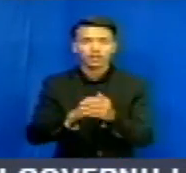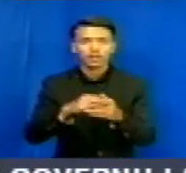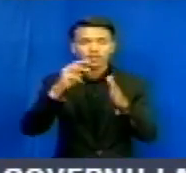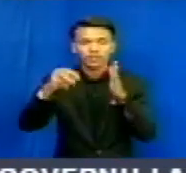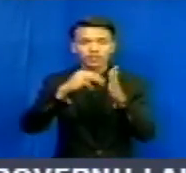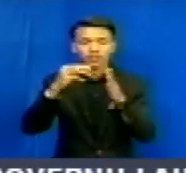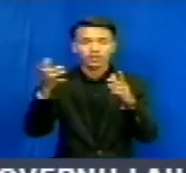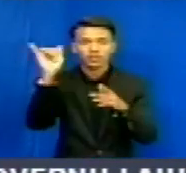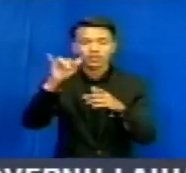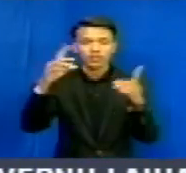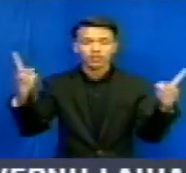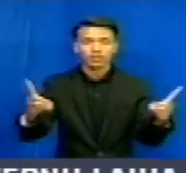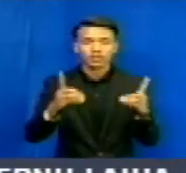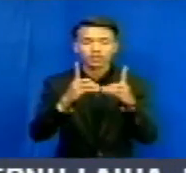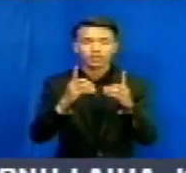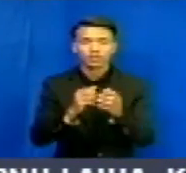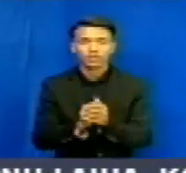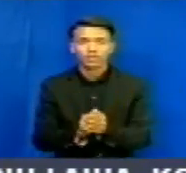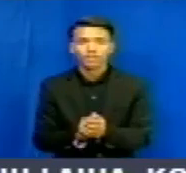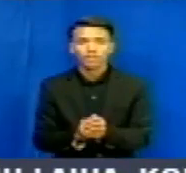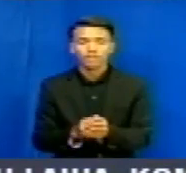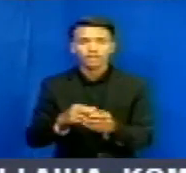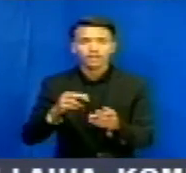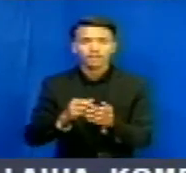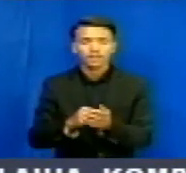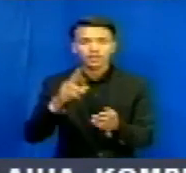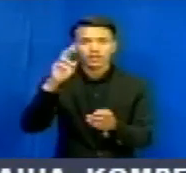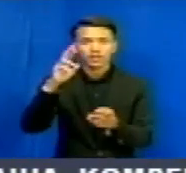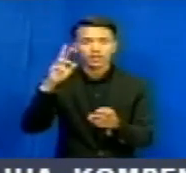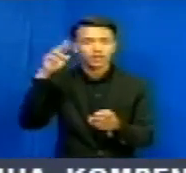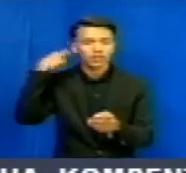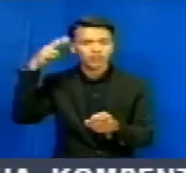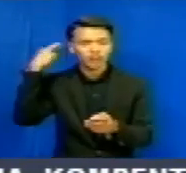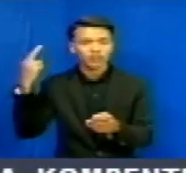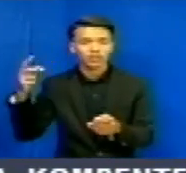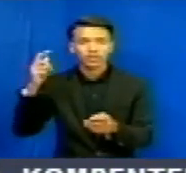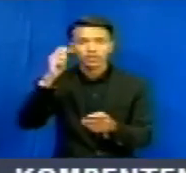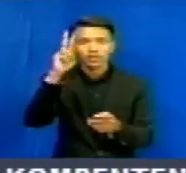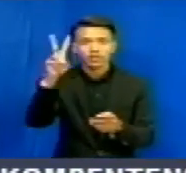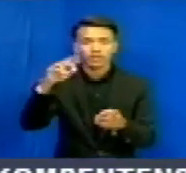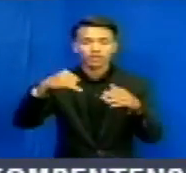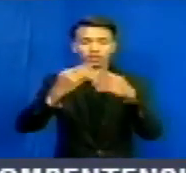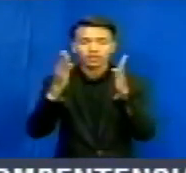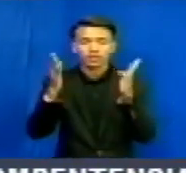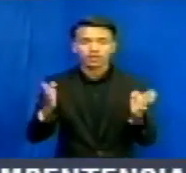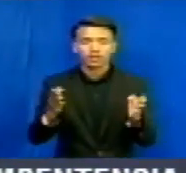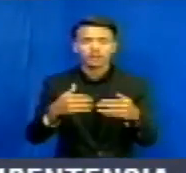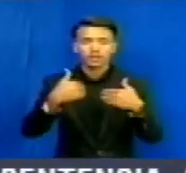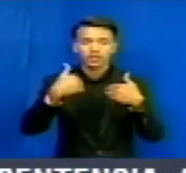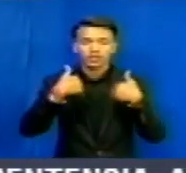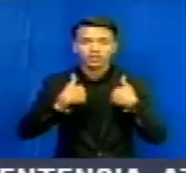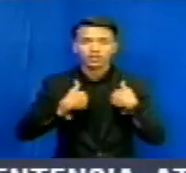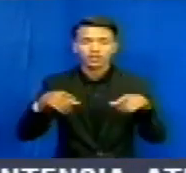frente li uli mere convencional sira radio televisão jornal sira sernia existência sai